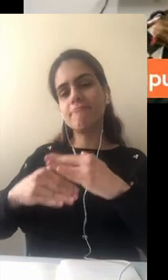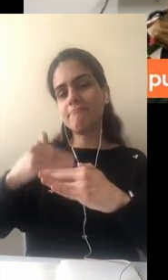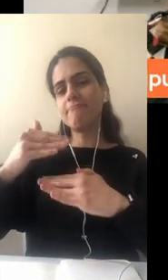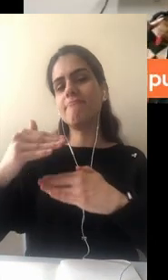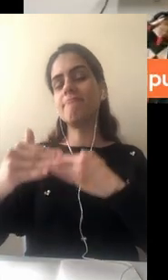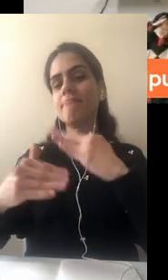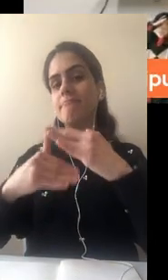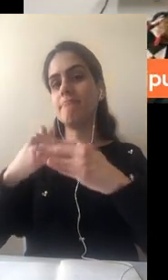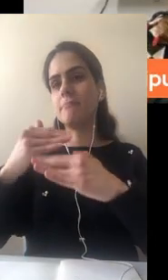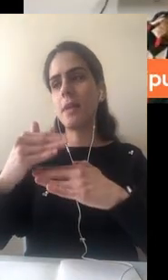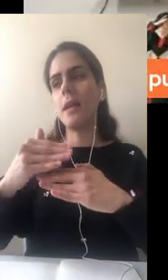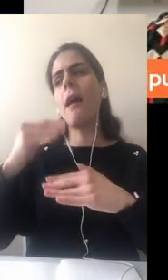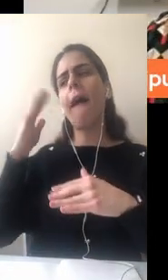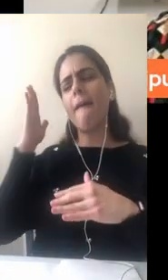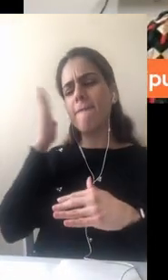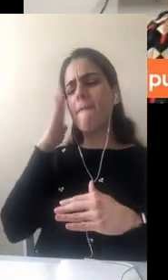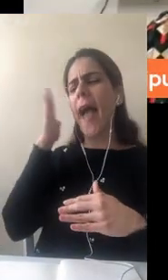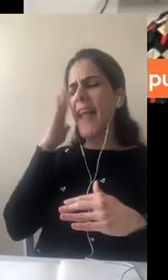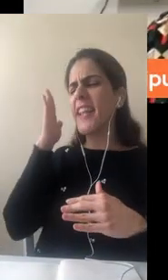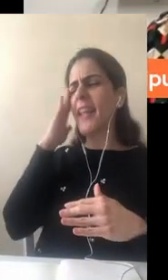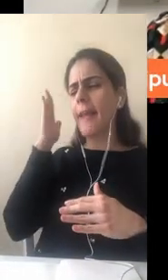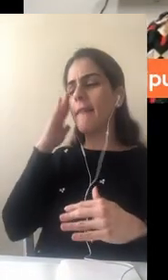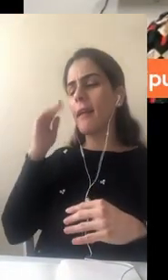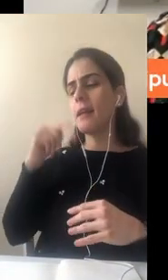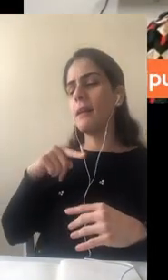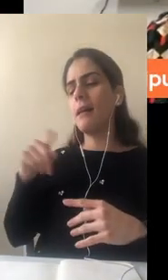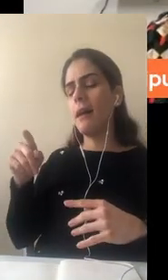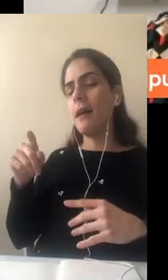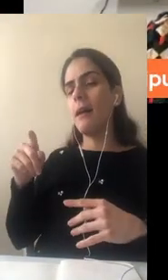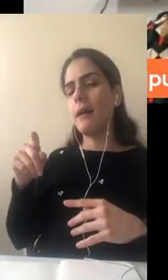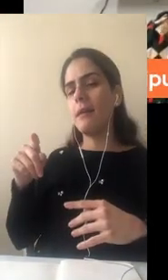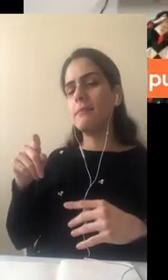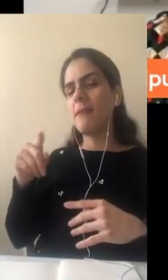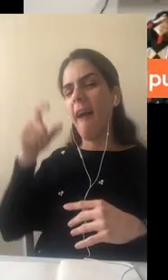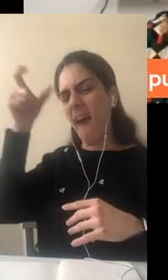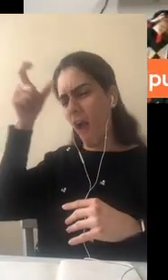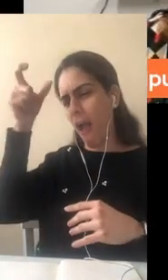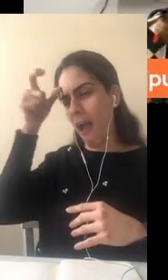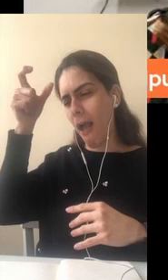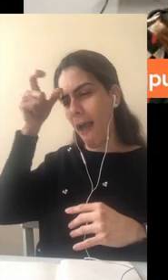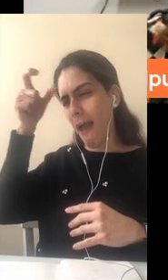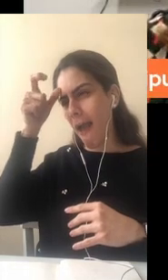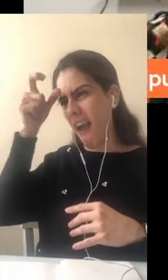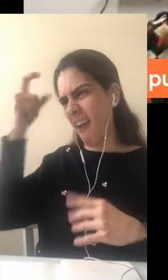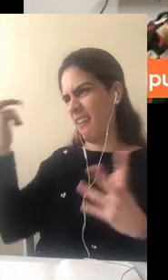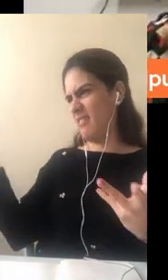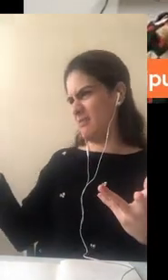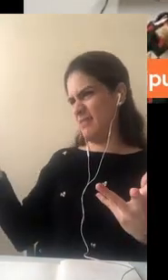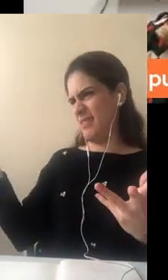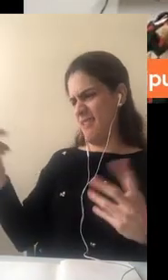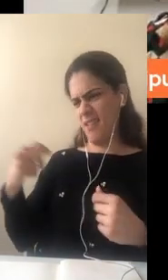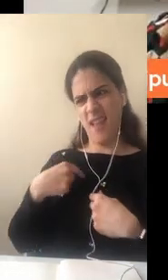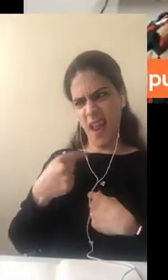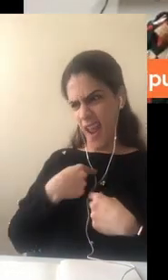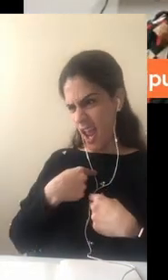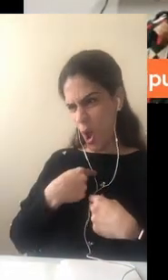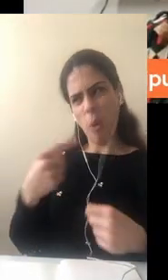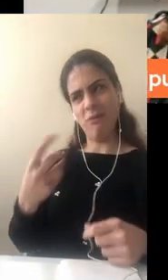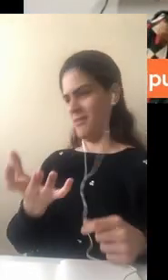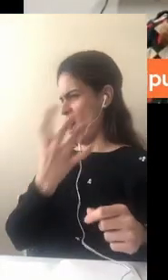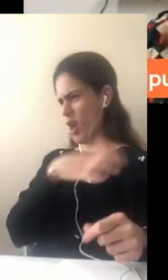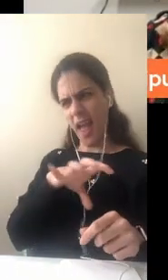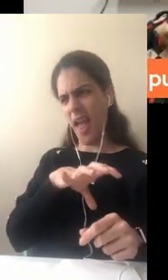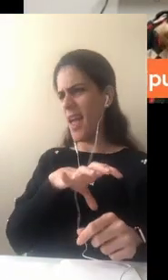ele vai olhar para essa armadilha de Satanás e vai falar: que pouca porcaria, hein? Tô fora. Não me vendo por um saco